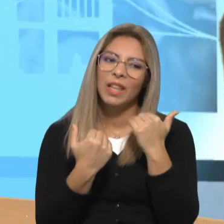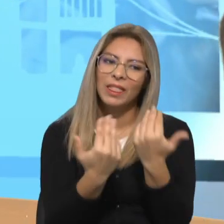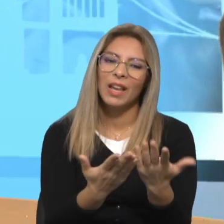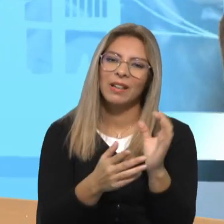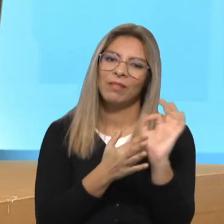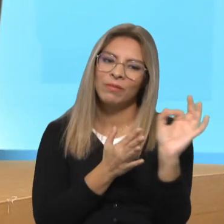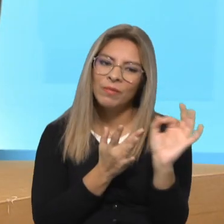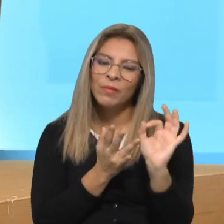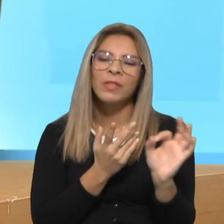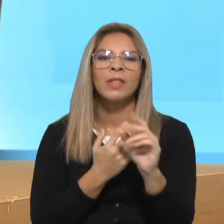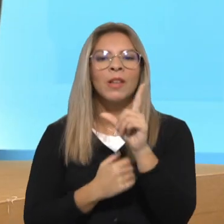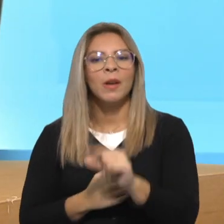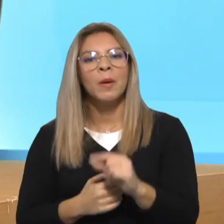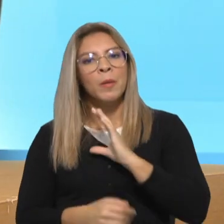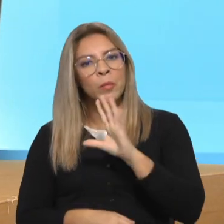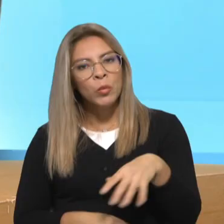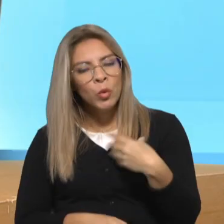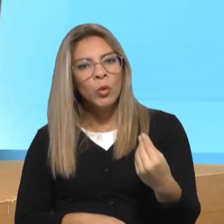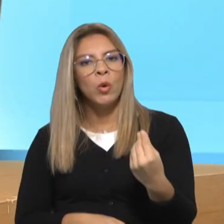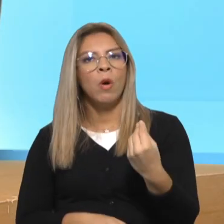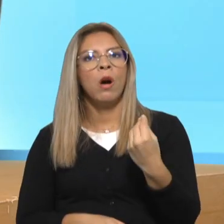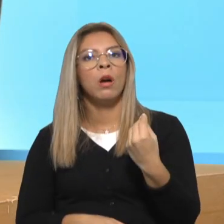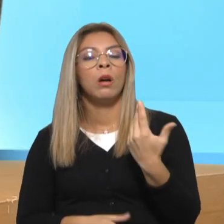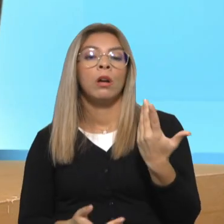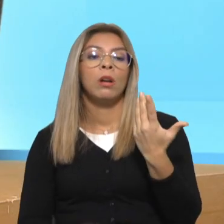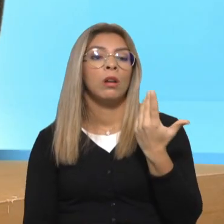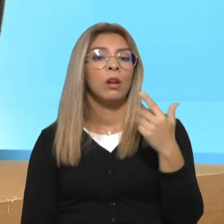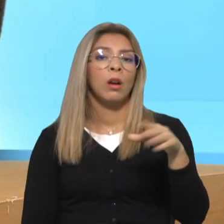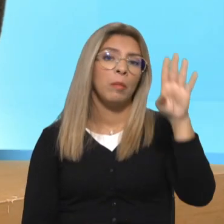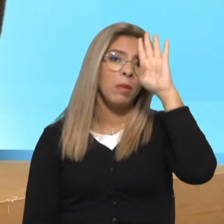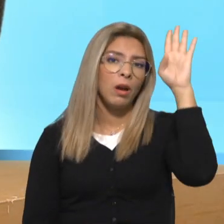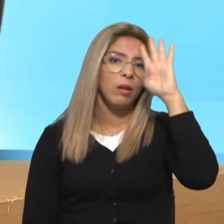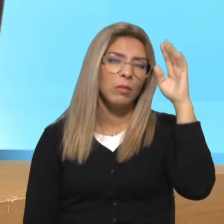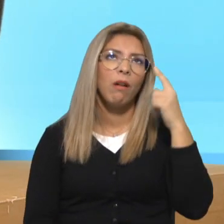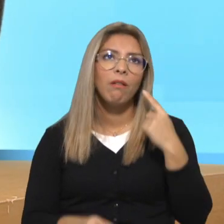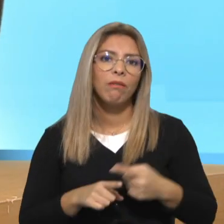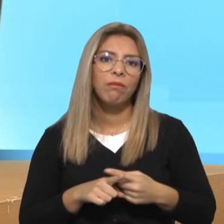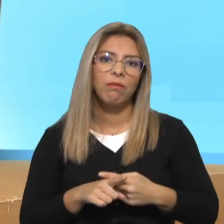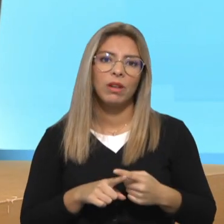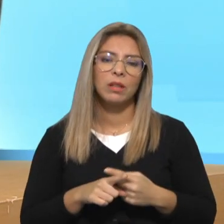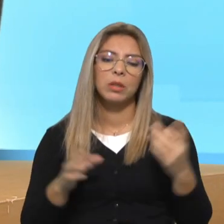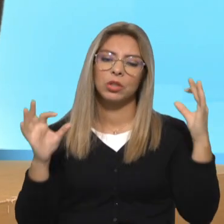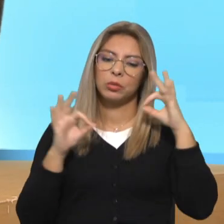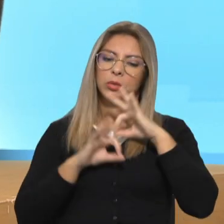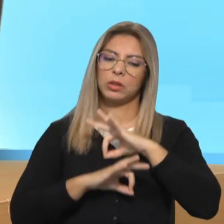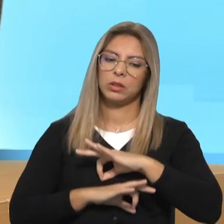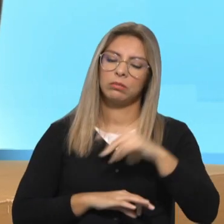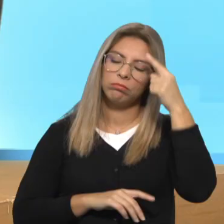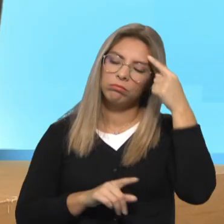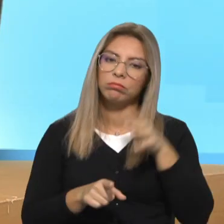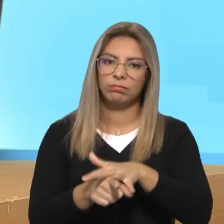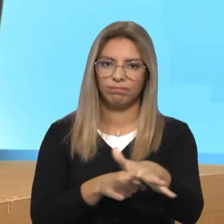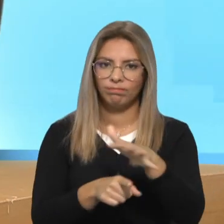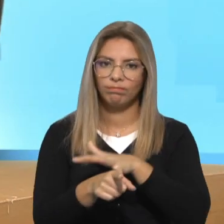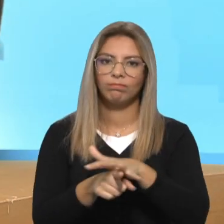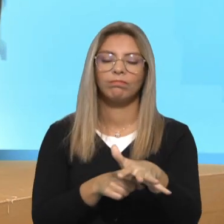para o mundo, não é? E com certeza, de alguma forma, o Papa se inspirou e o próprio Espírito Santo, com certeza, que inspira, porque este é um modelo